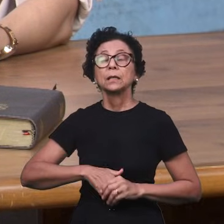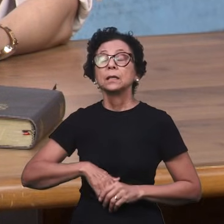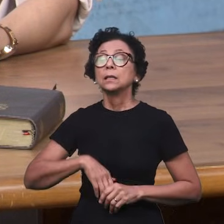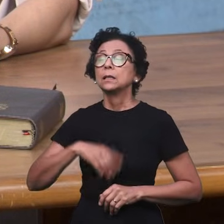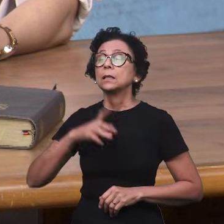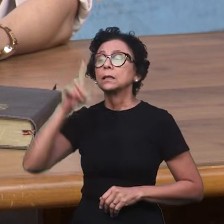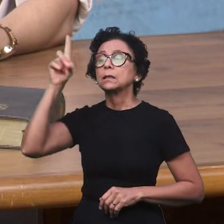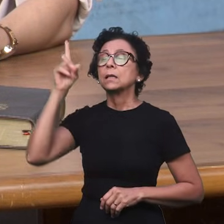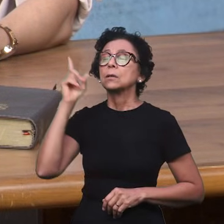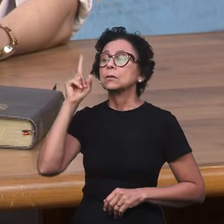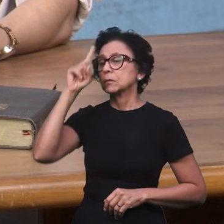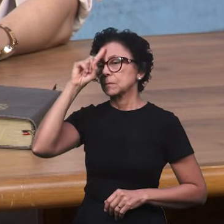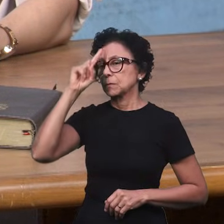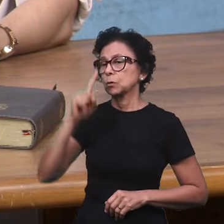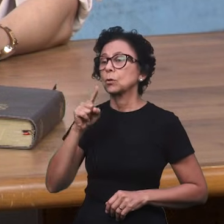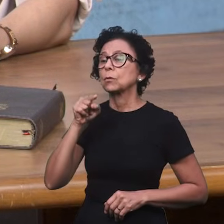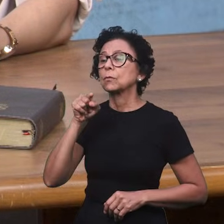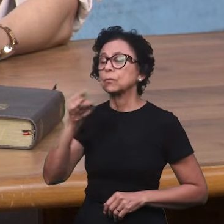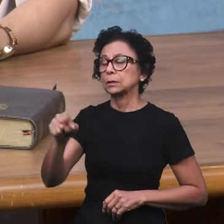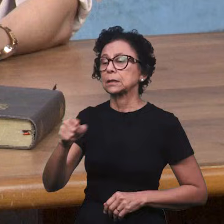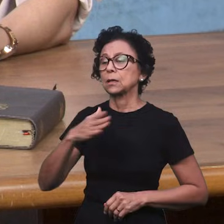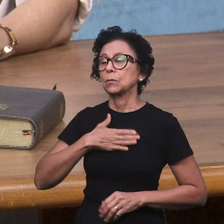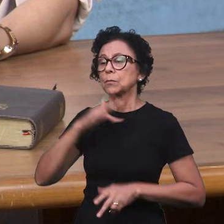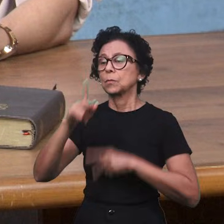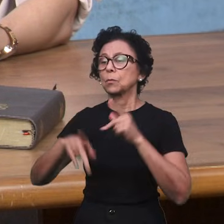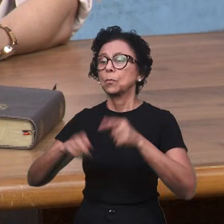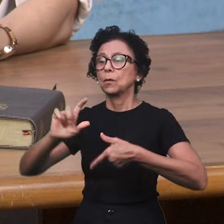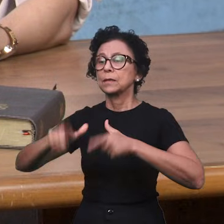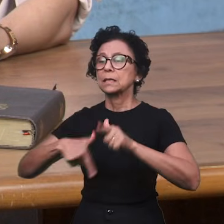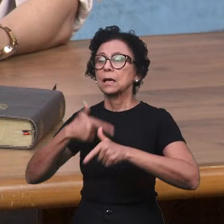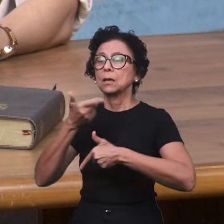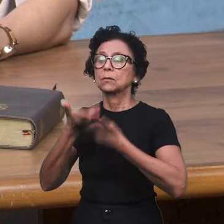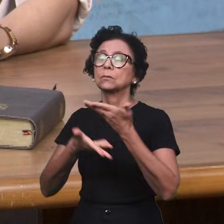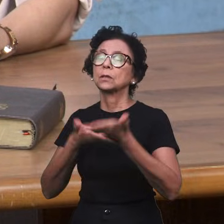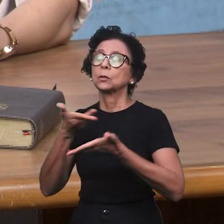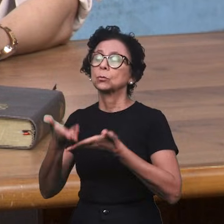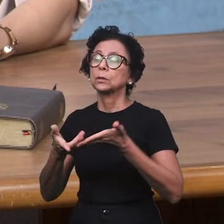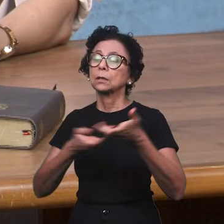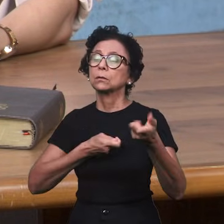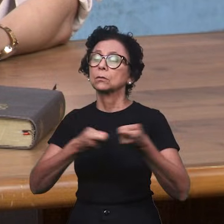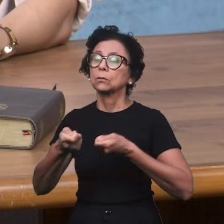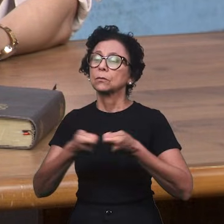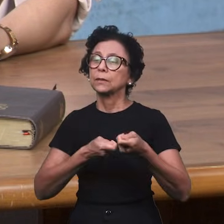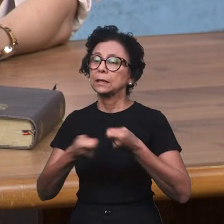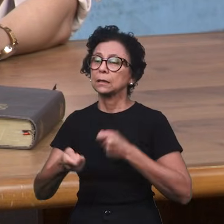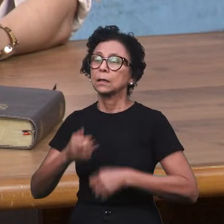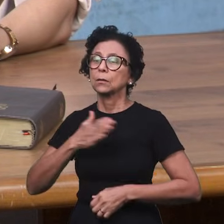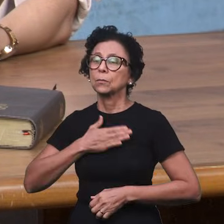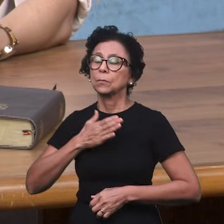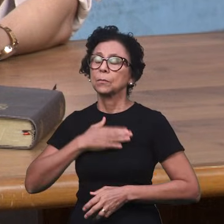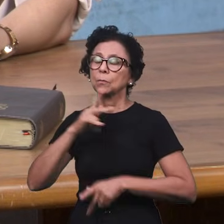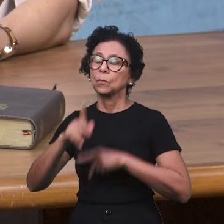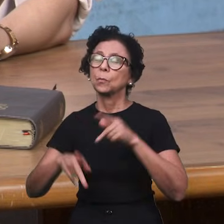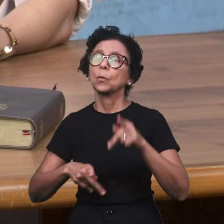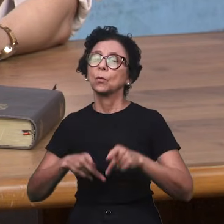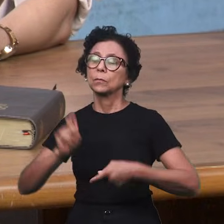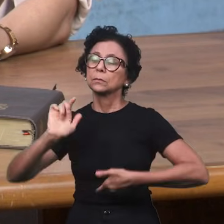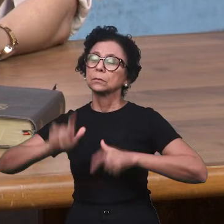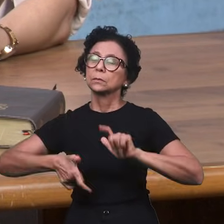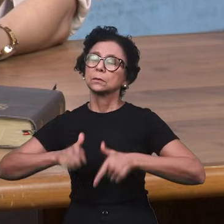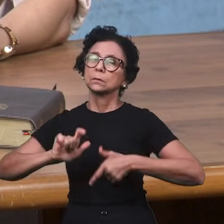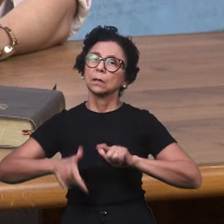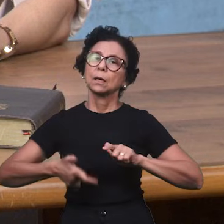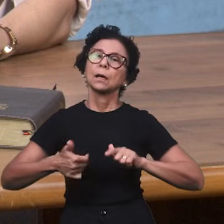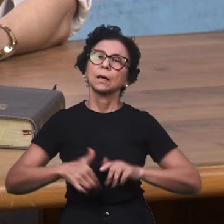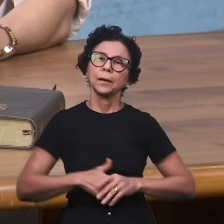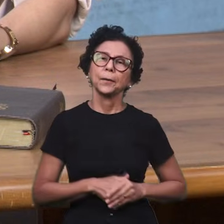tu apacentarás o meu povo Israel, e tu serás chefe sobre o meu povo Israel. Também vieram